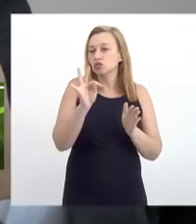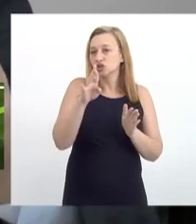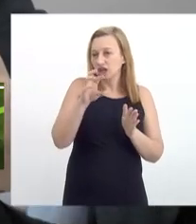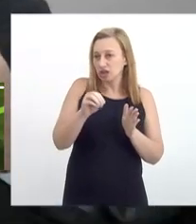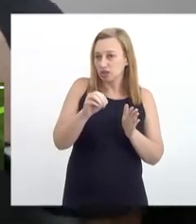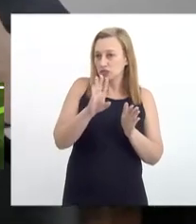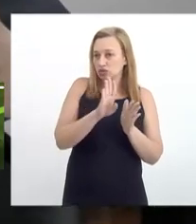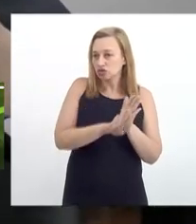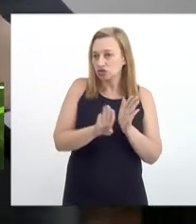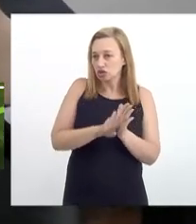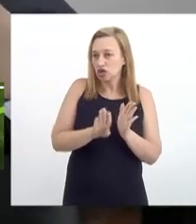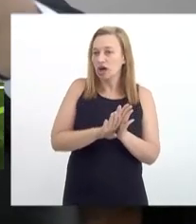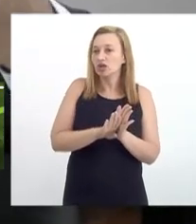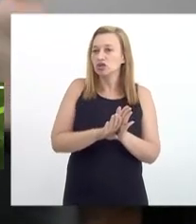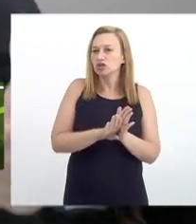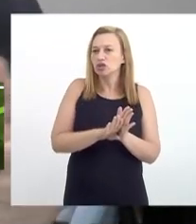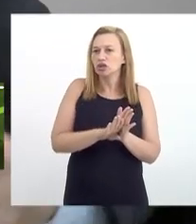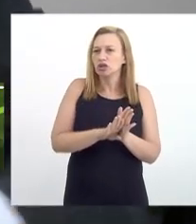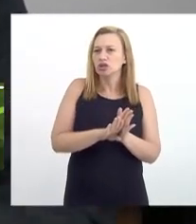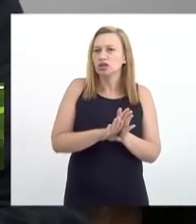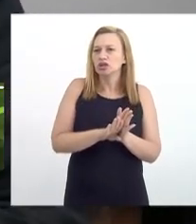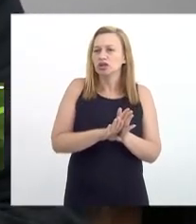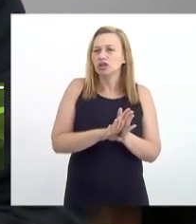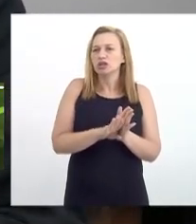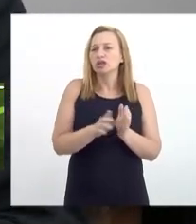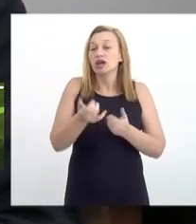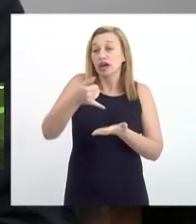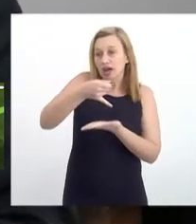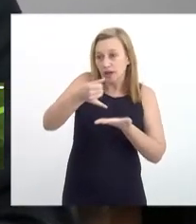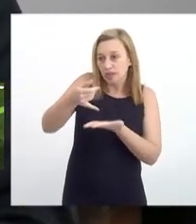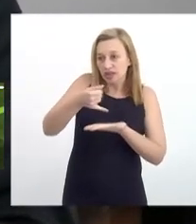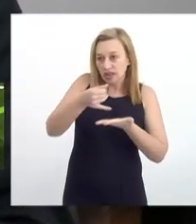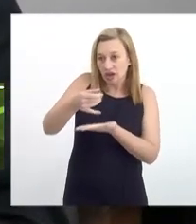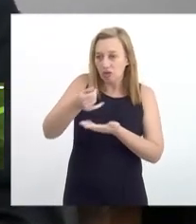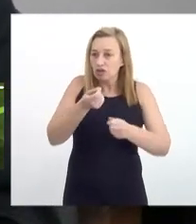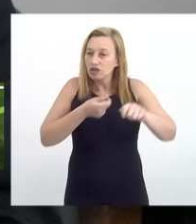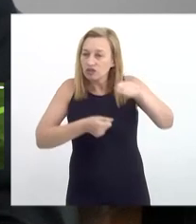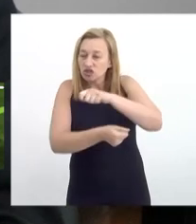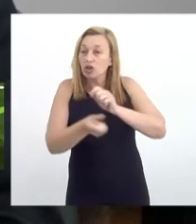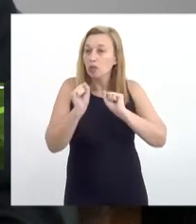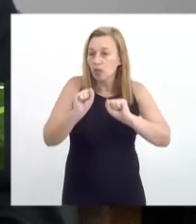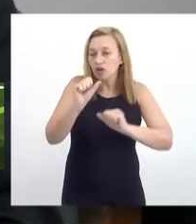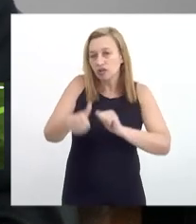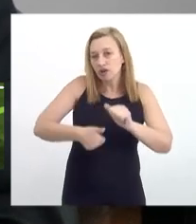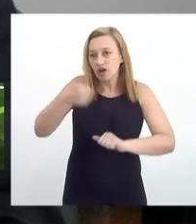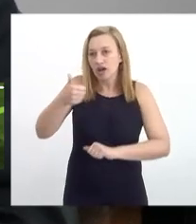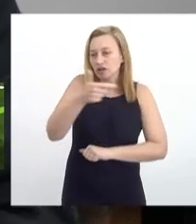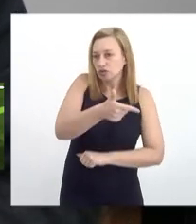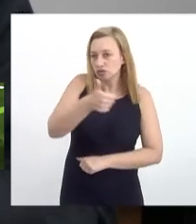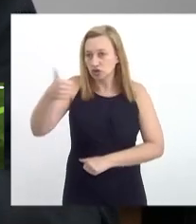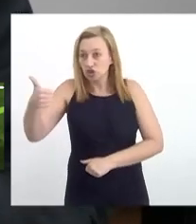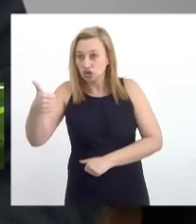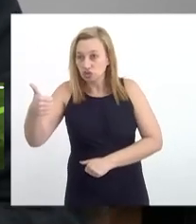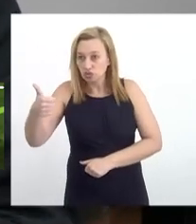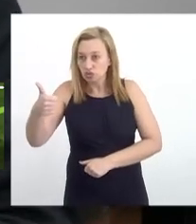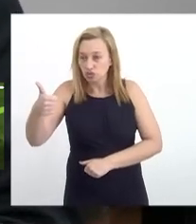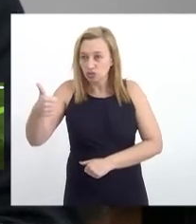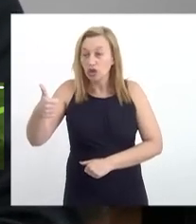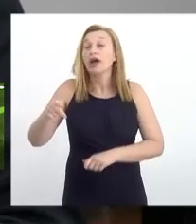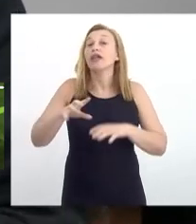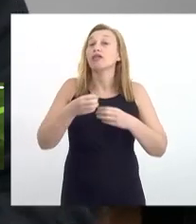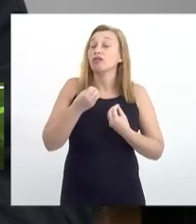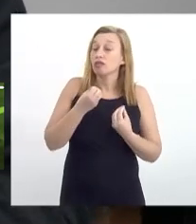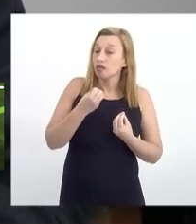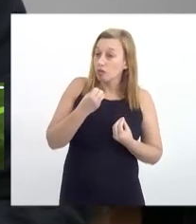teto de despesas, assim, as despesas de capital, as despesas de investimento, isso pode melhorar a situação do ano de 2021. Então, talvez fosse